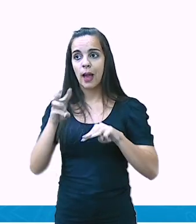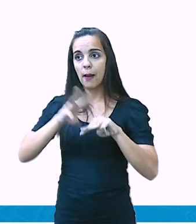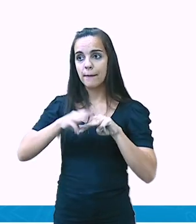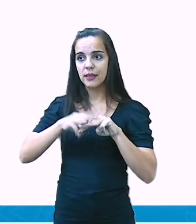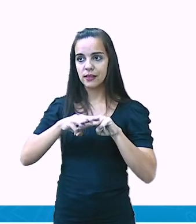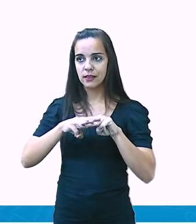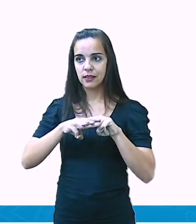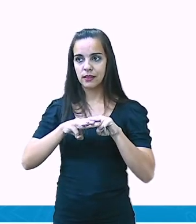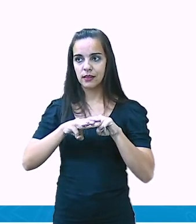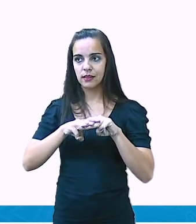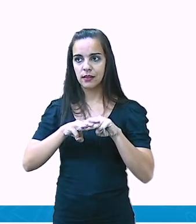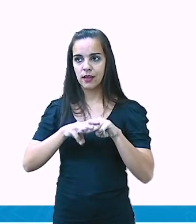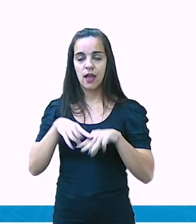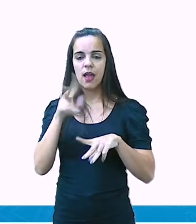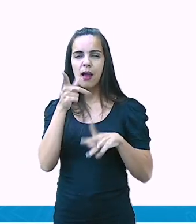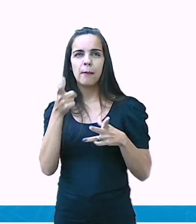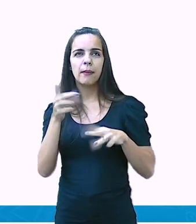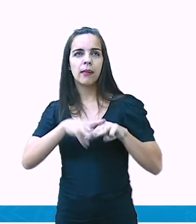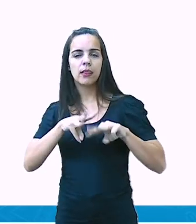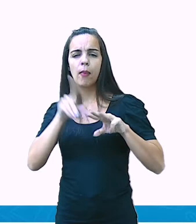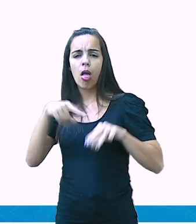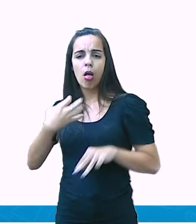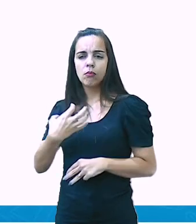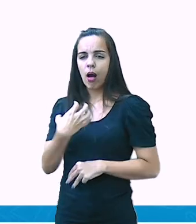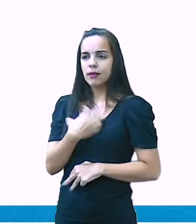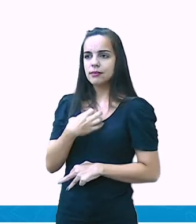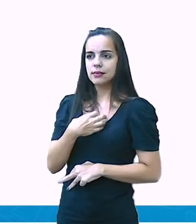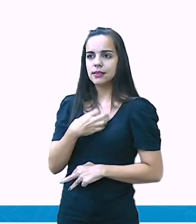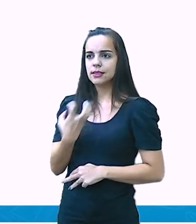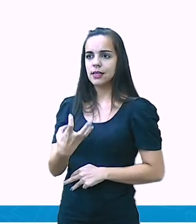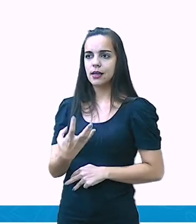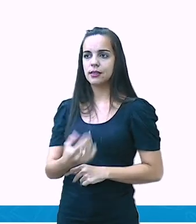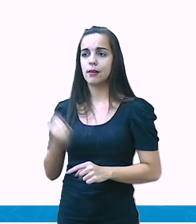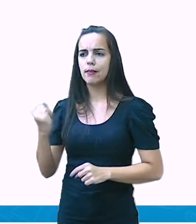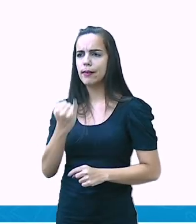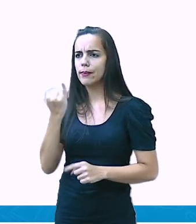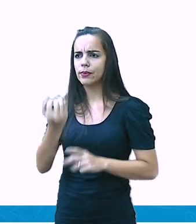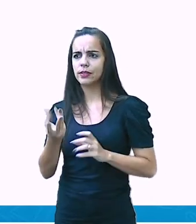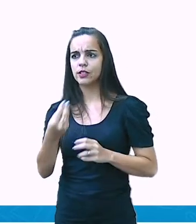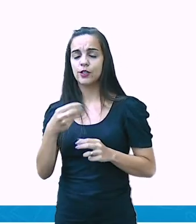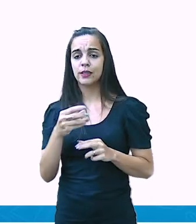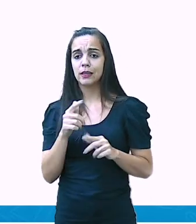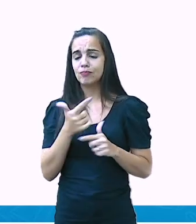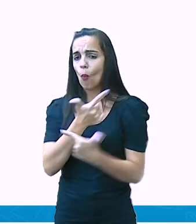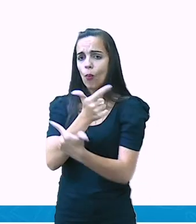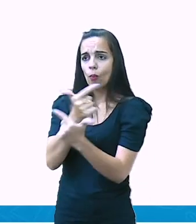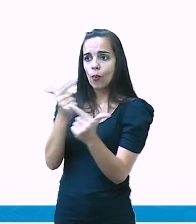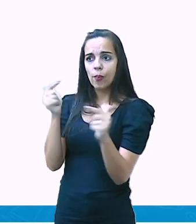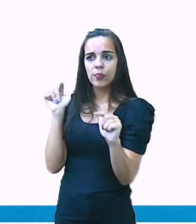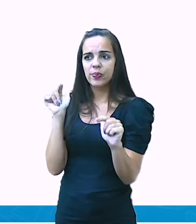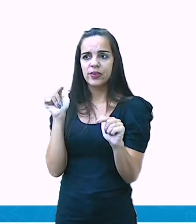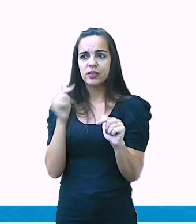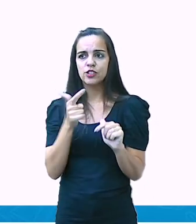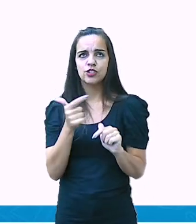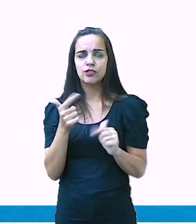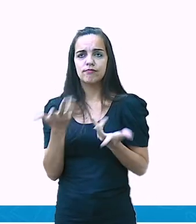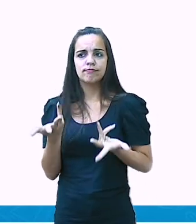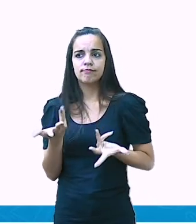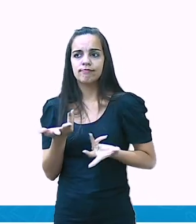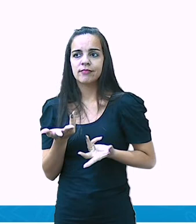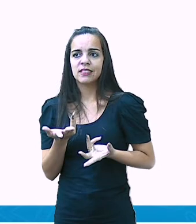é uma ciência maravilhosa. Não existe vida, não